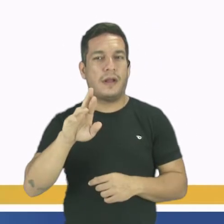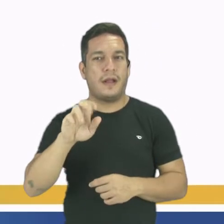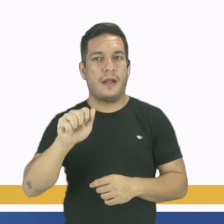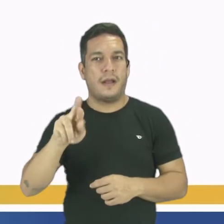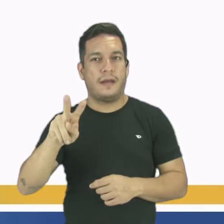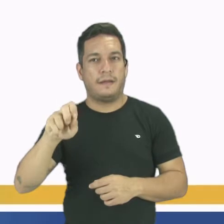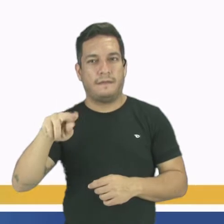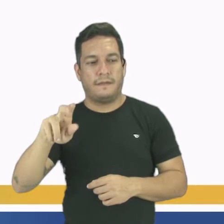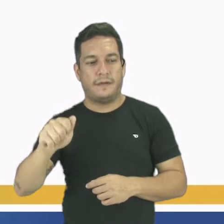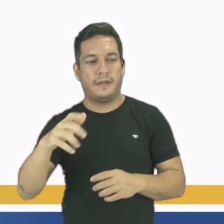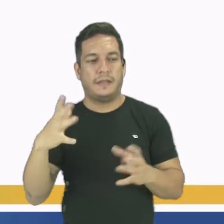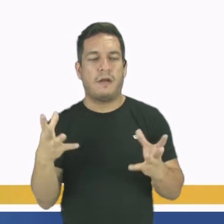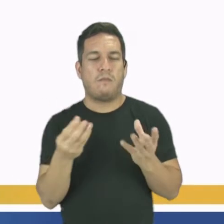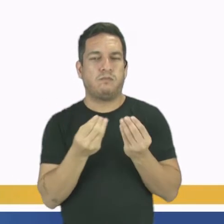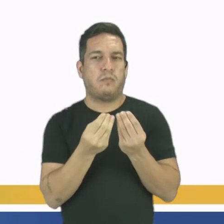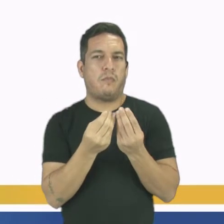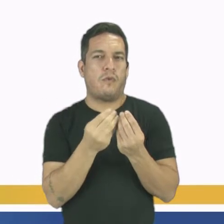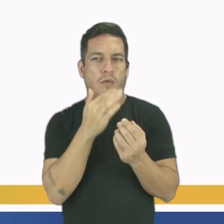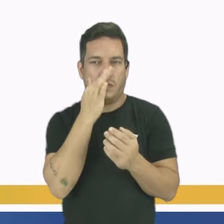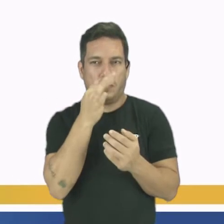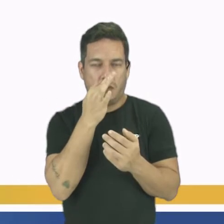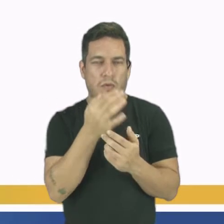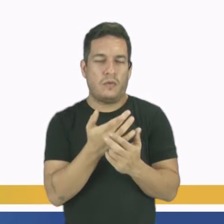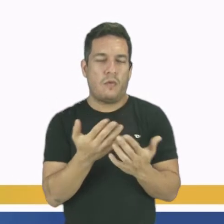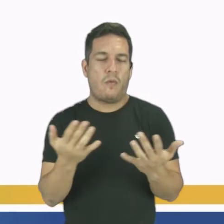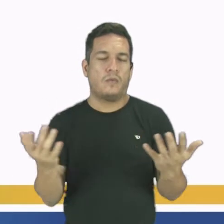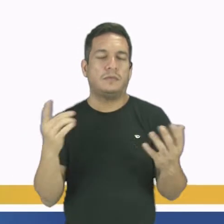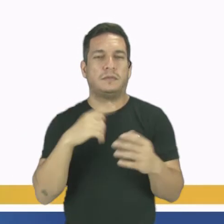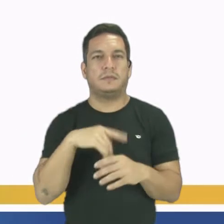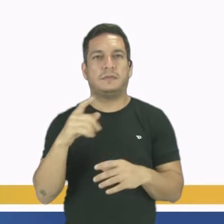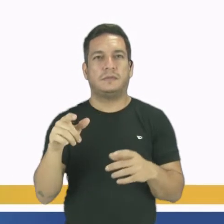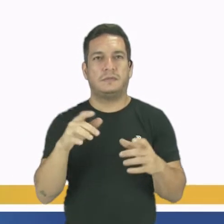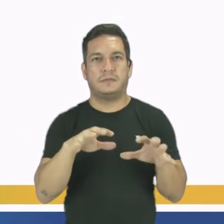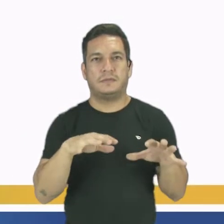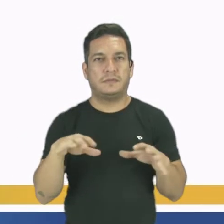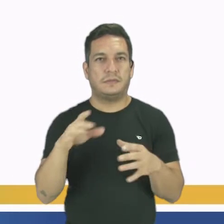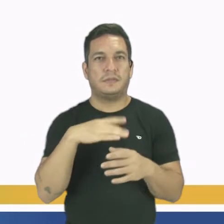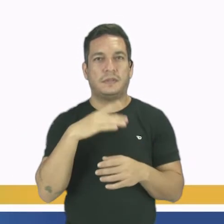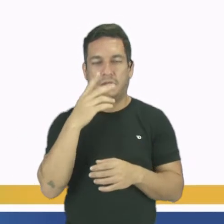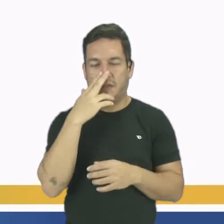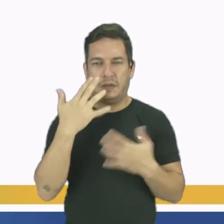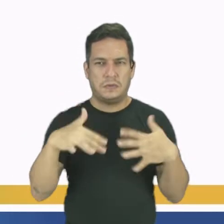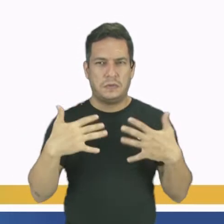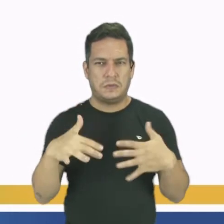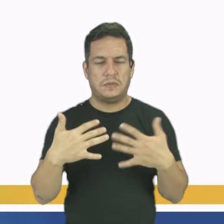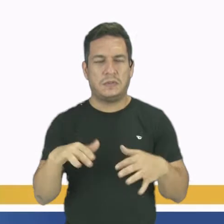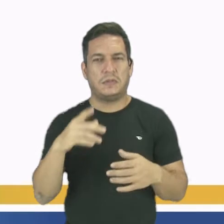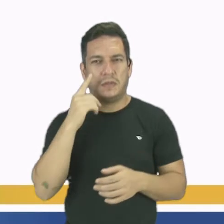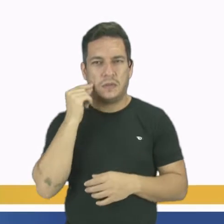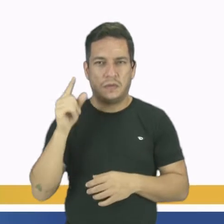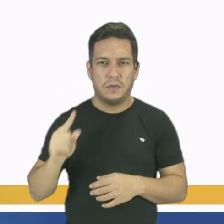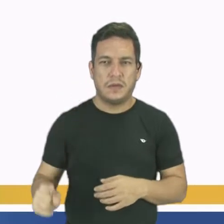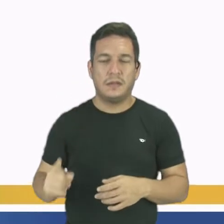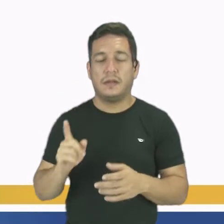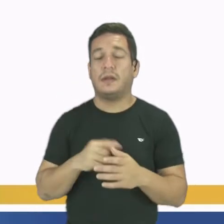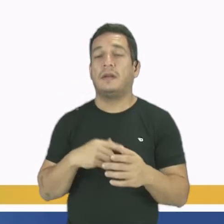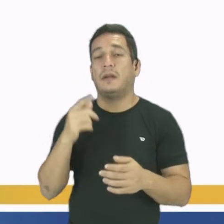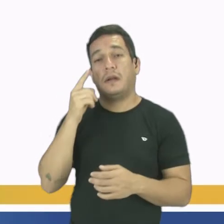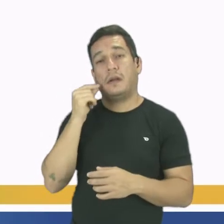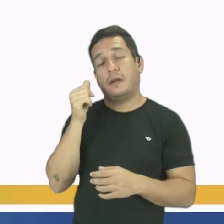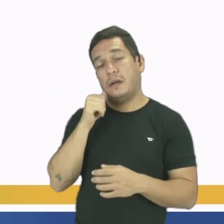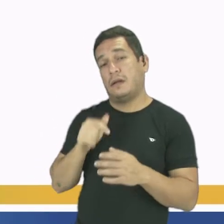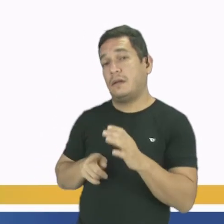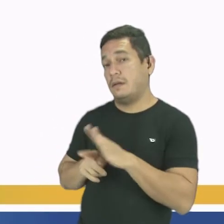rosas, vagando num deserto inefável de paixão. Exagerado, né, esse rato? E aí ela pergunta para